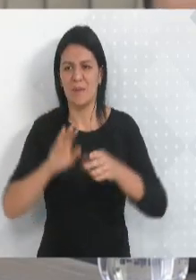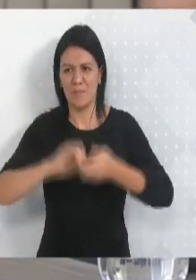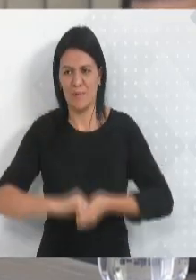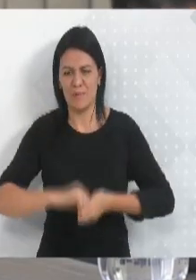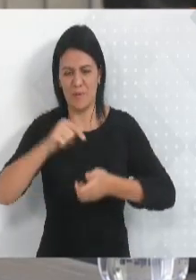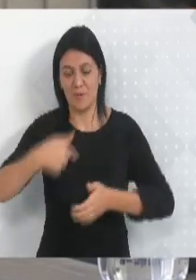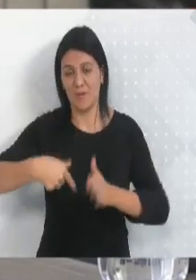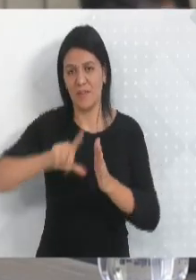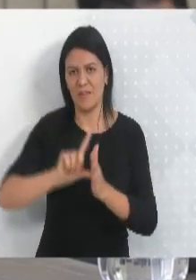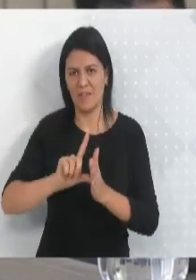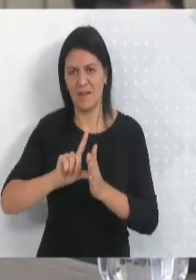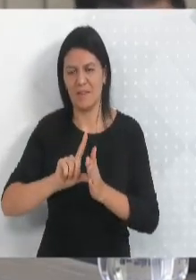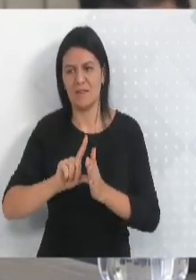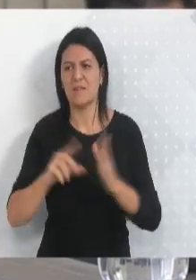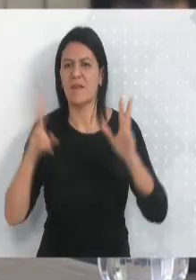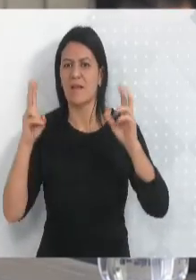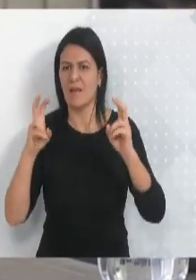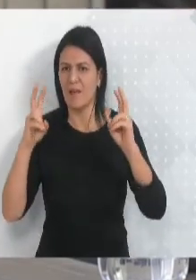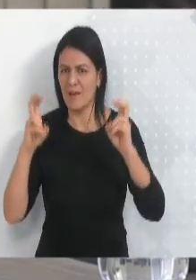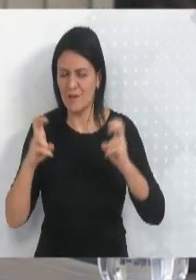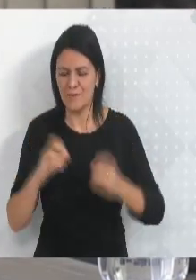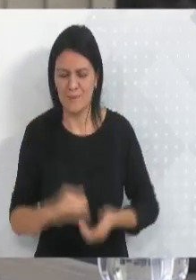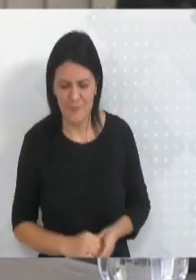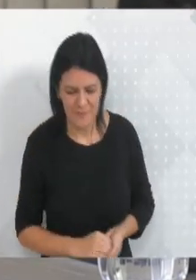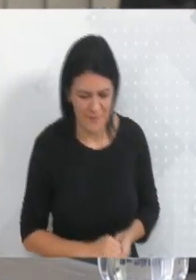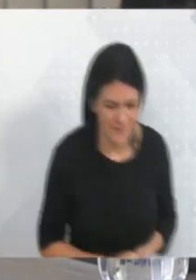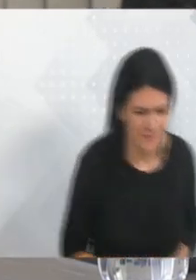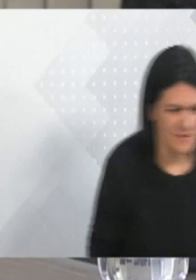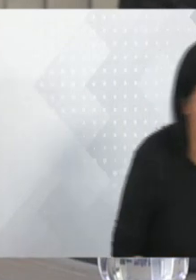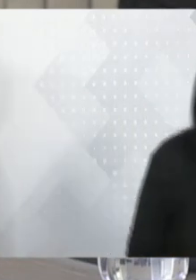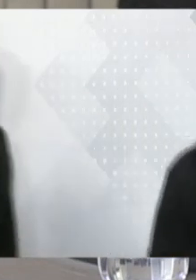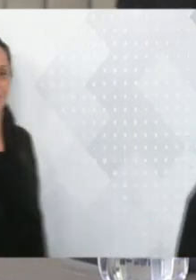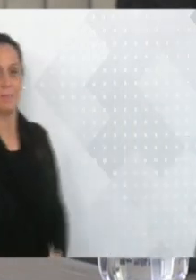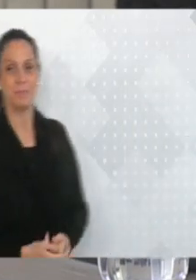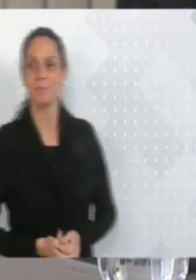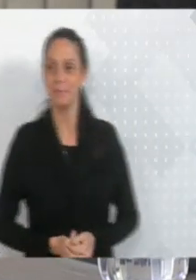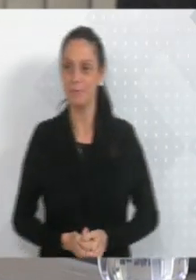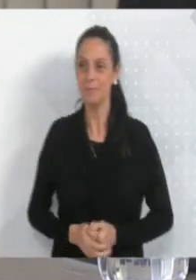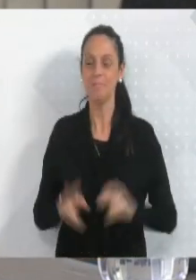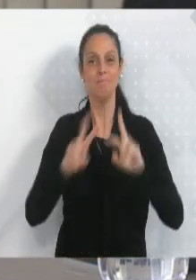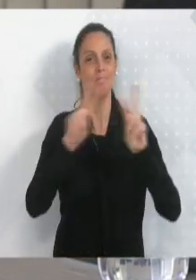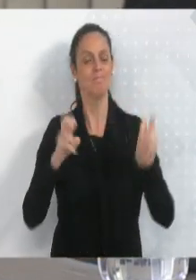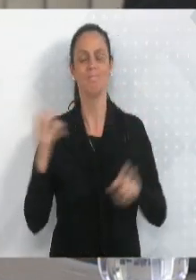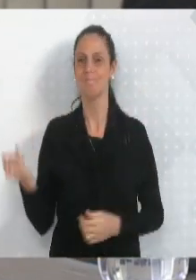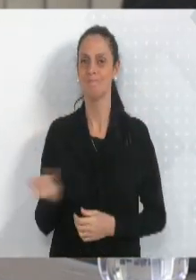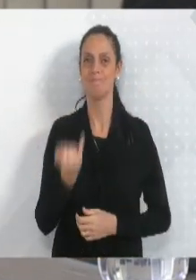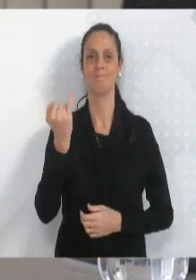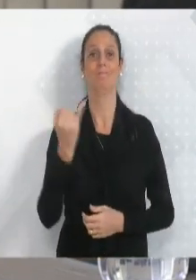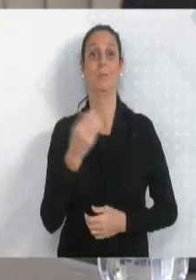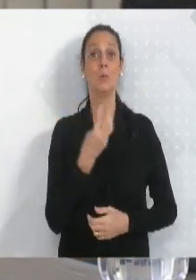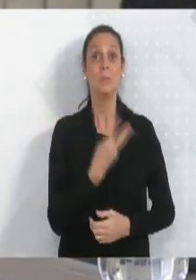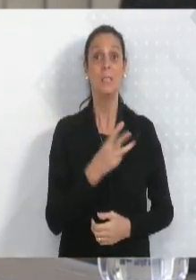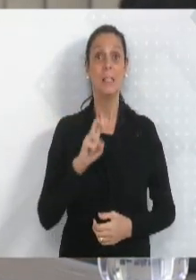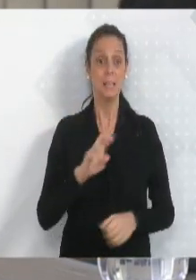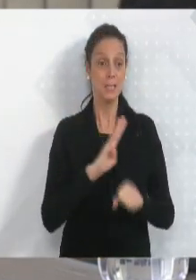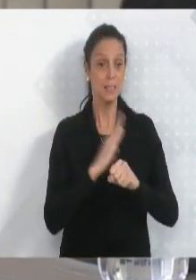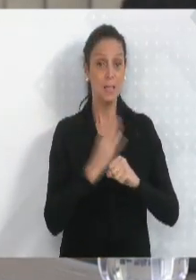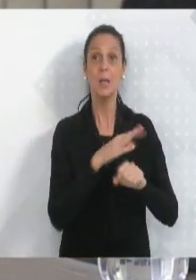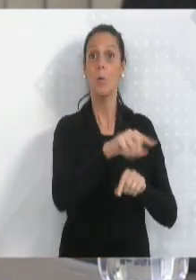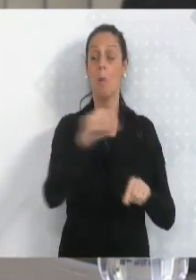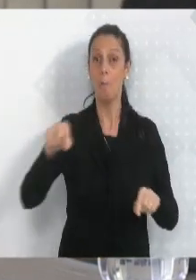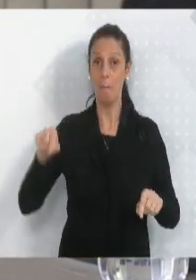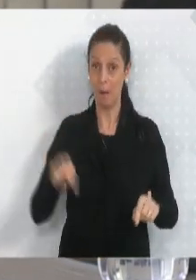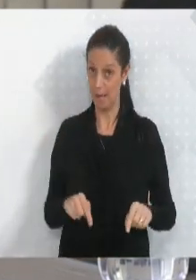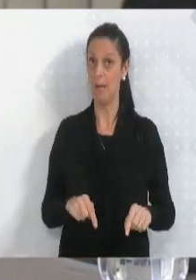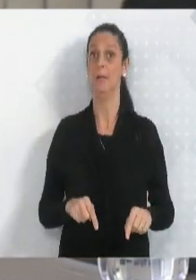pelas falas, são assuntos relevantes, assuntos que as comunidades, os 35 bairros vivem cada dia, e quero